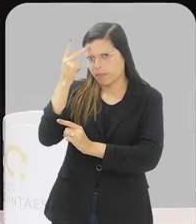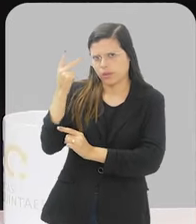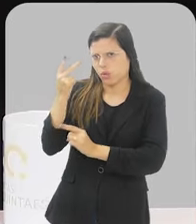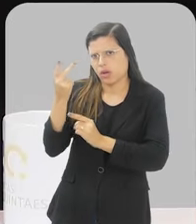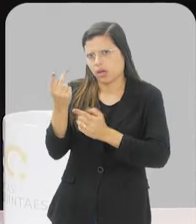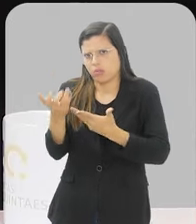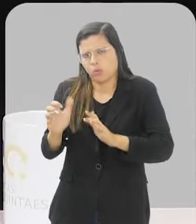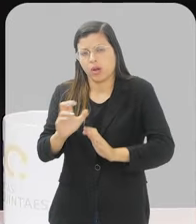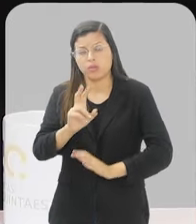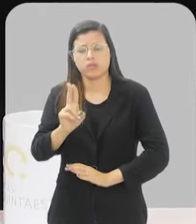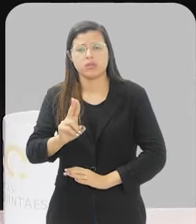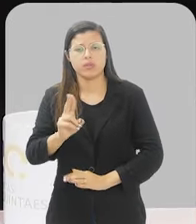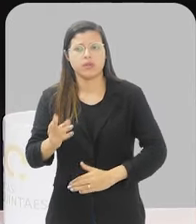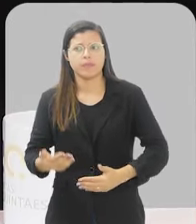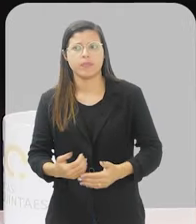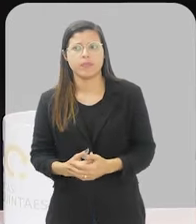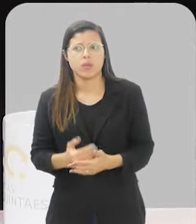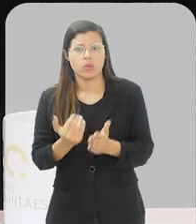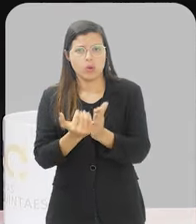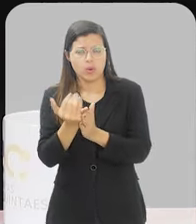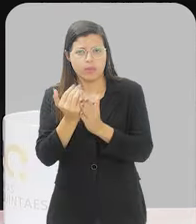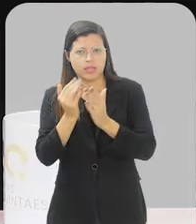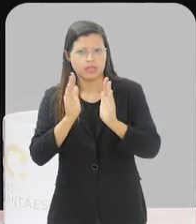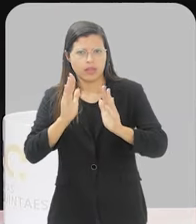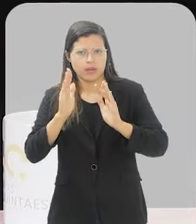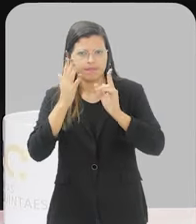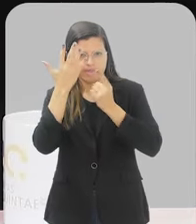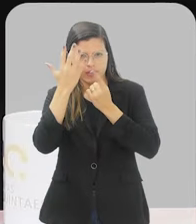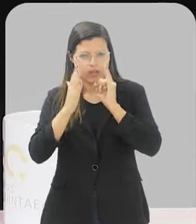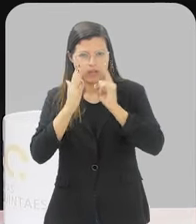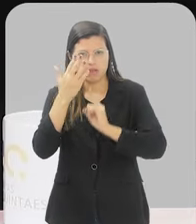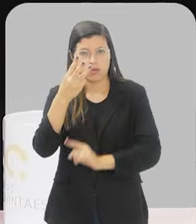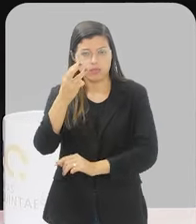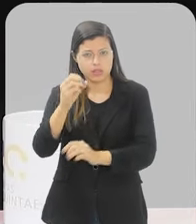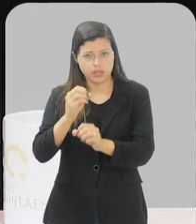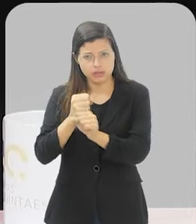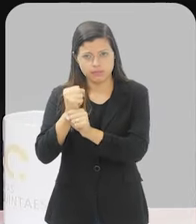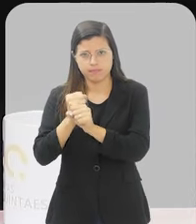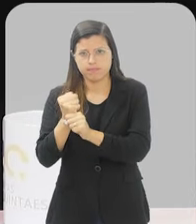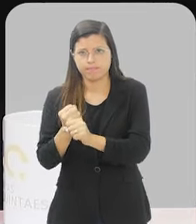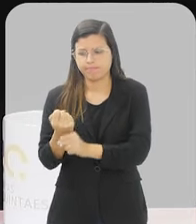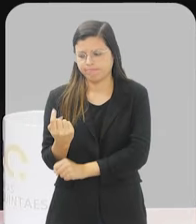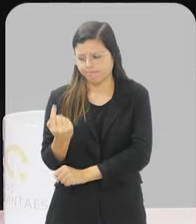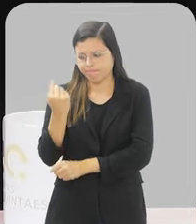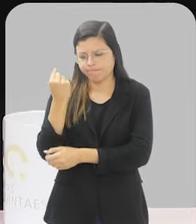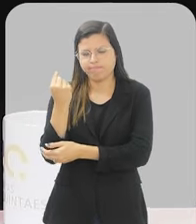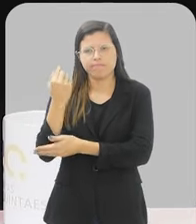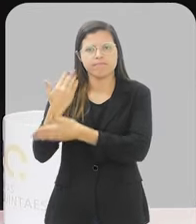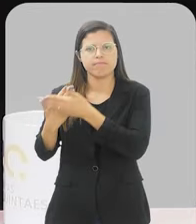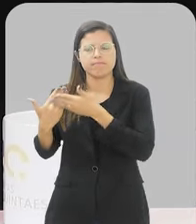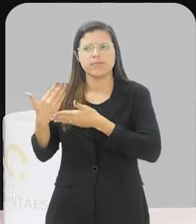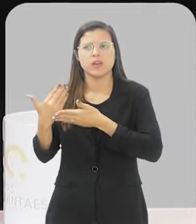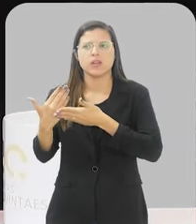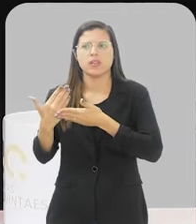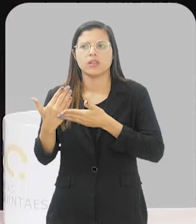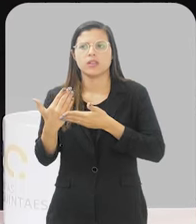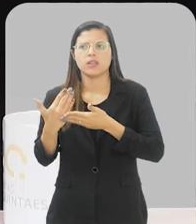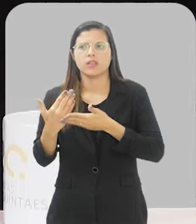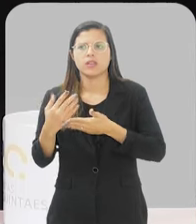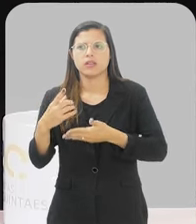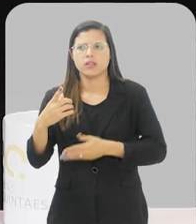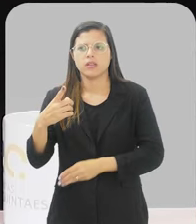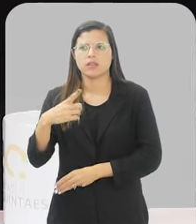Porque assim, quando eu comecei a fazer carnaval lá há 30 anos atrás, eu escutei exatamente de